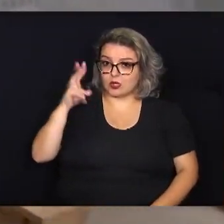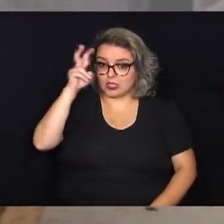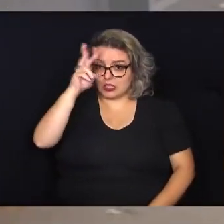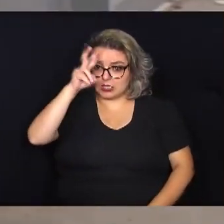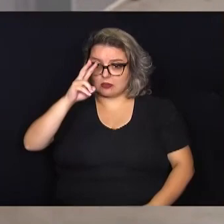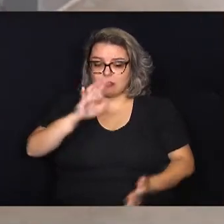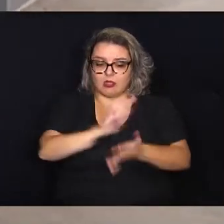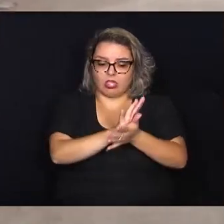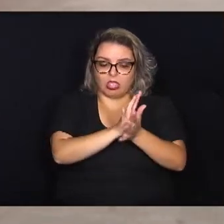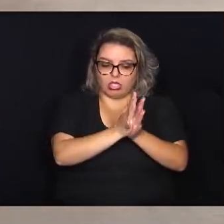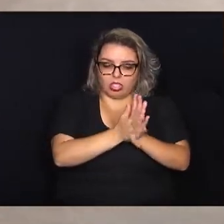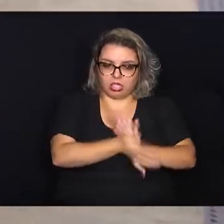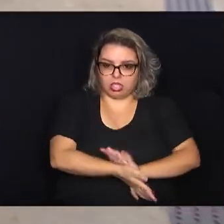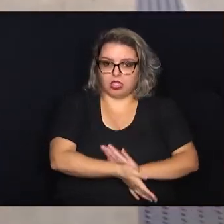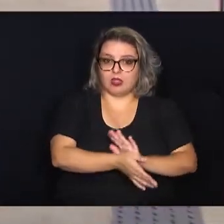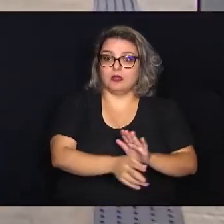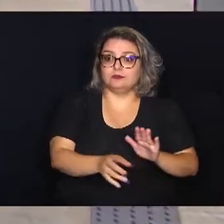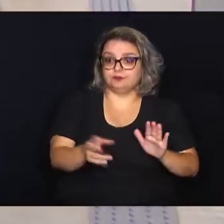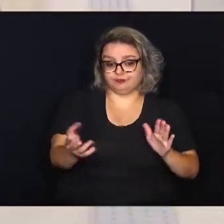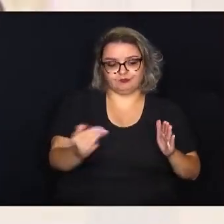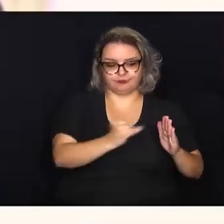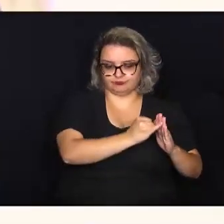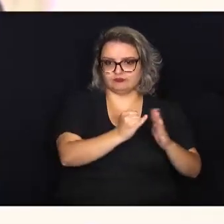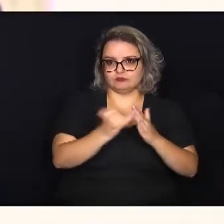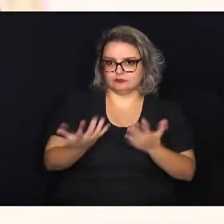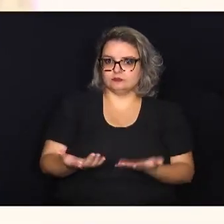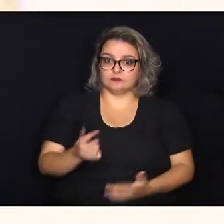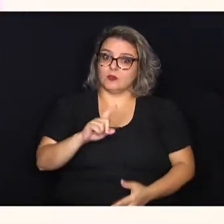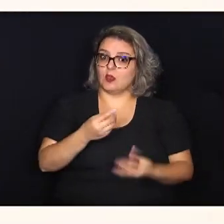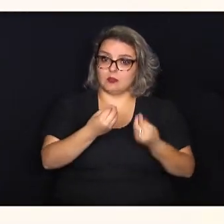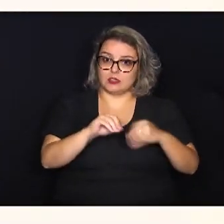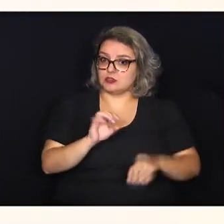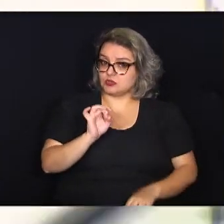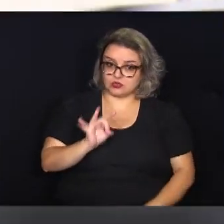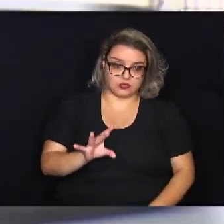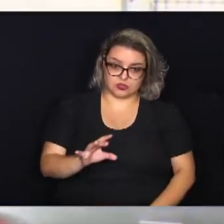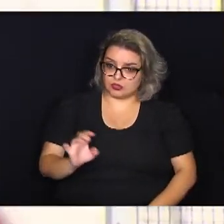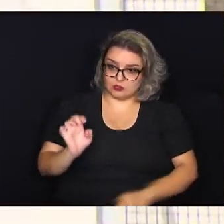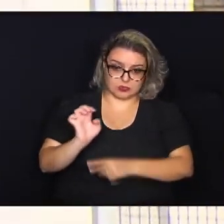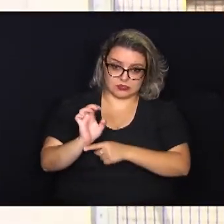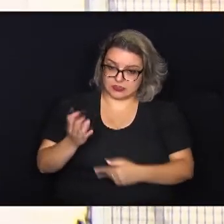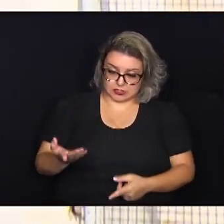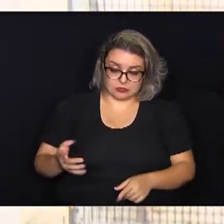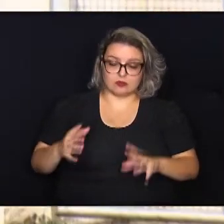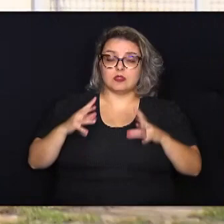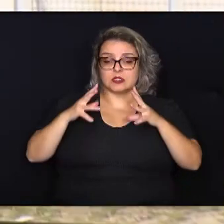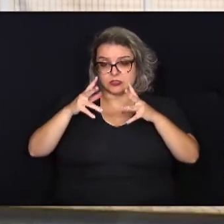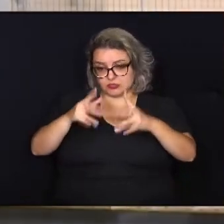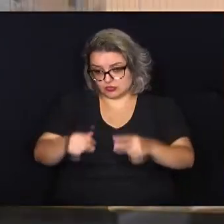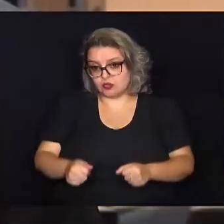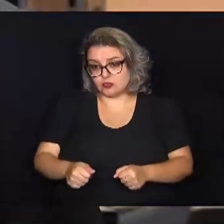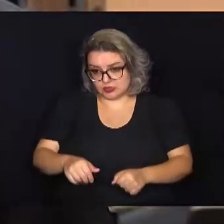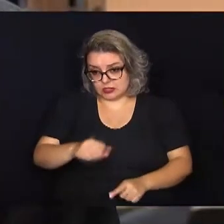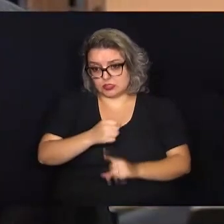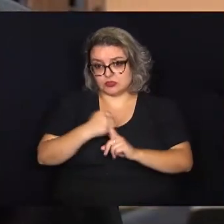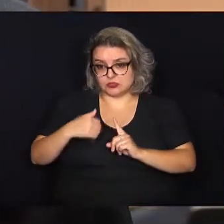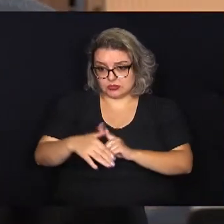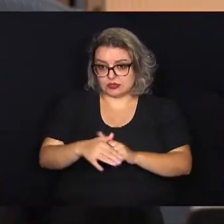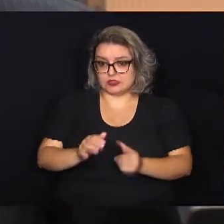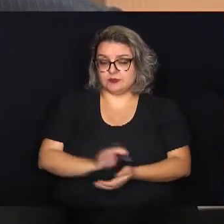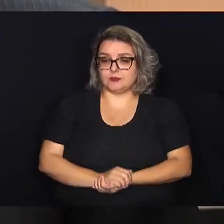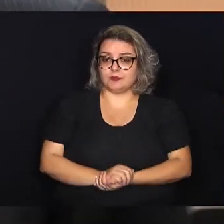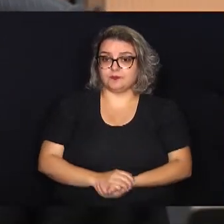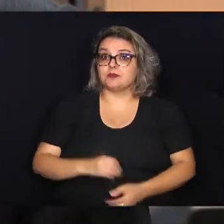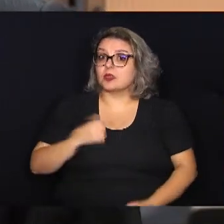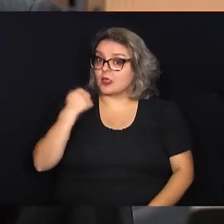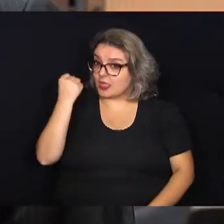patrimônio público é um ato que não causa prejuízo somente ao Estado, mas a toda a sociedade. Seríssimo,